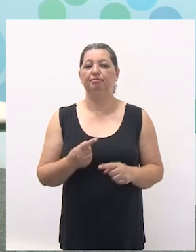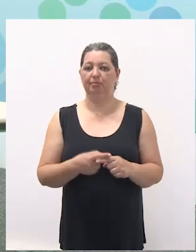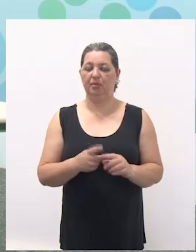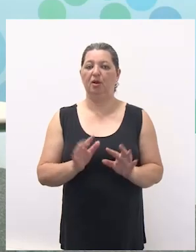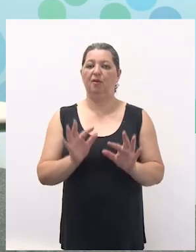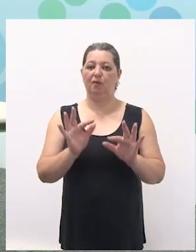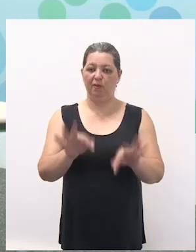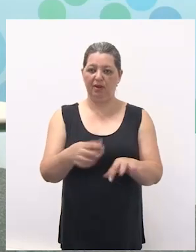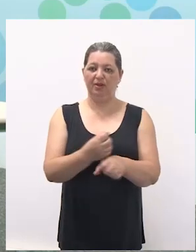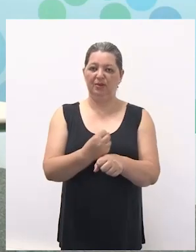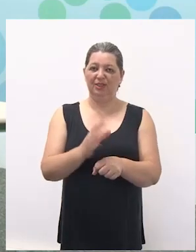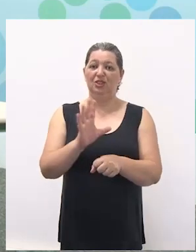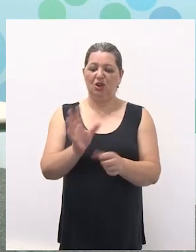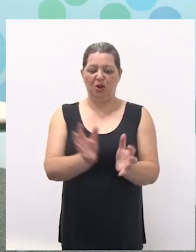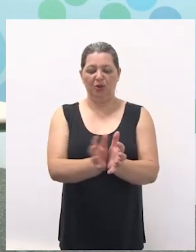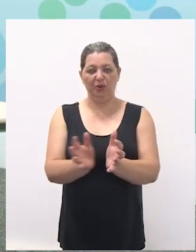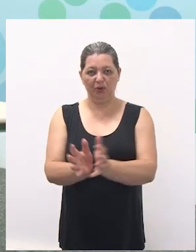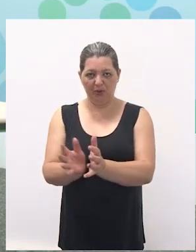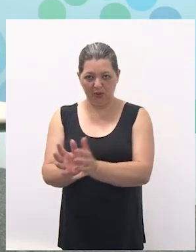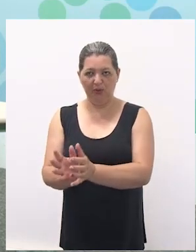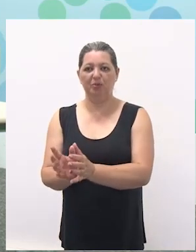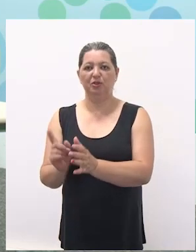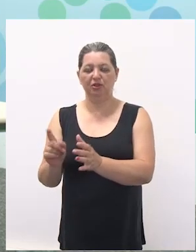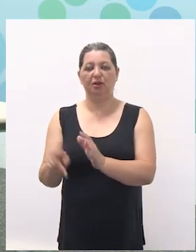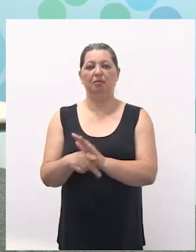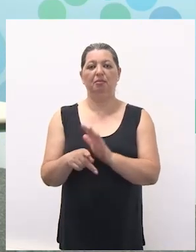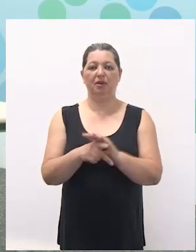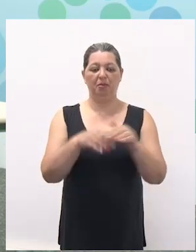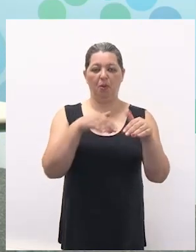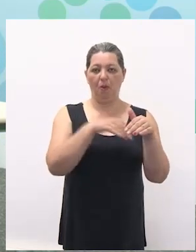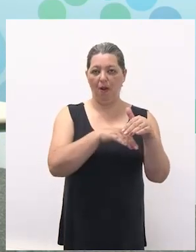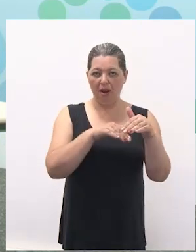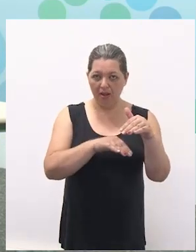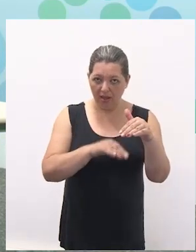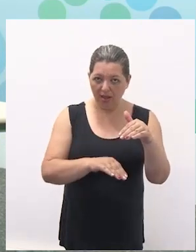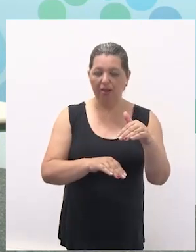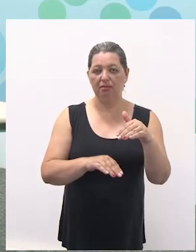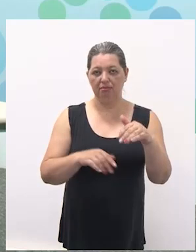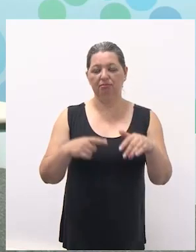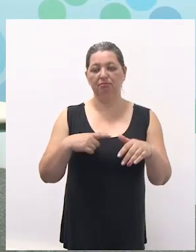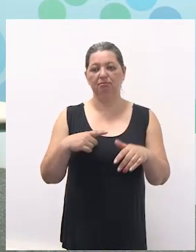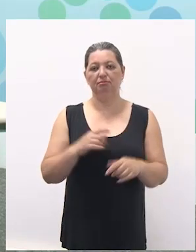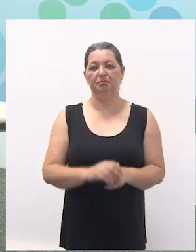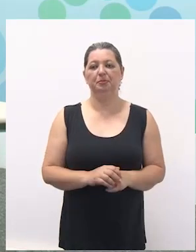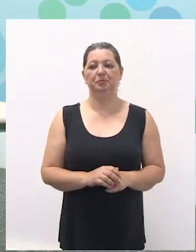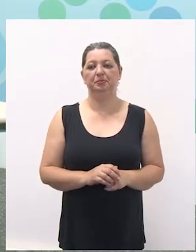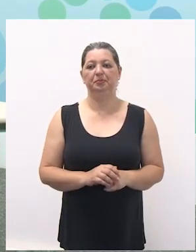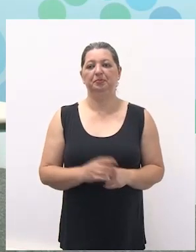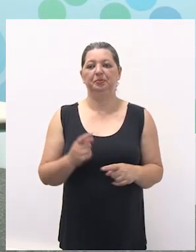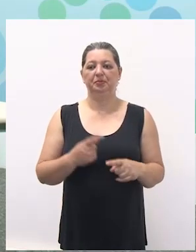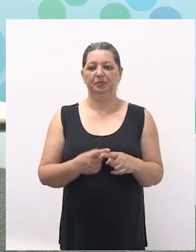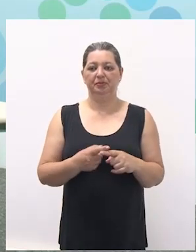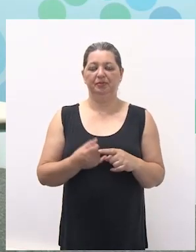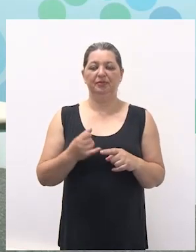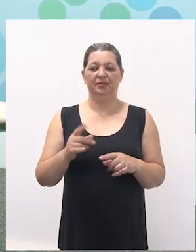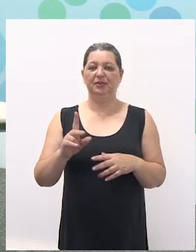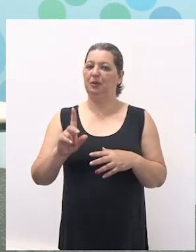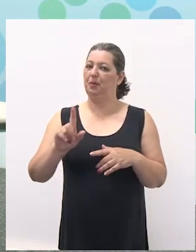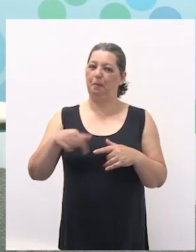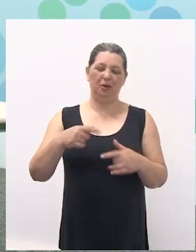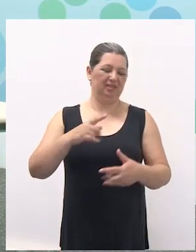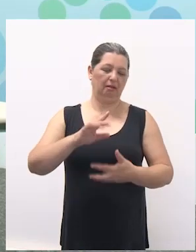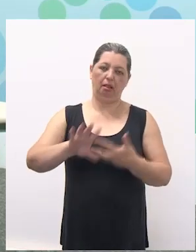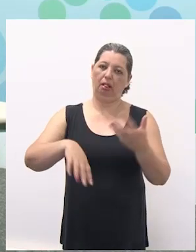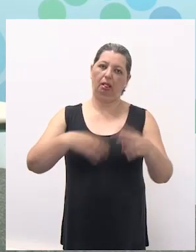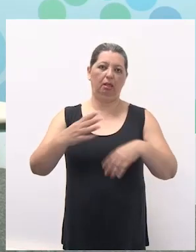suas turmas arquivadas para o ano que vem, assim que você criar as outras turmas, não virar um rolo o teu Google Sala de Aula e você